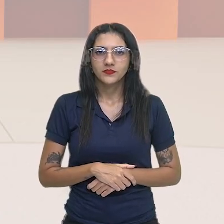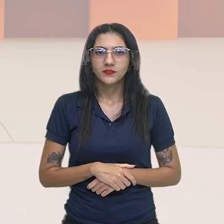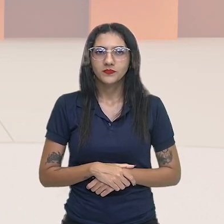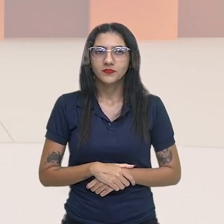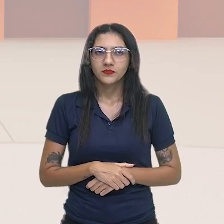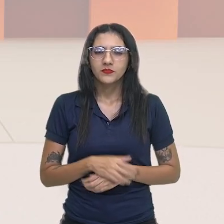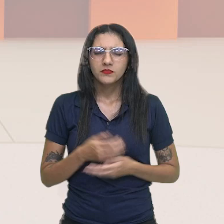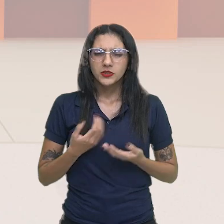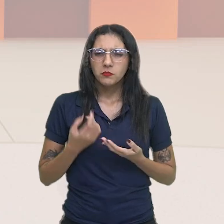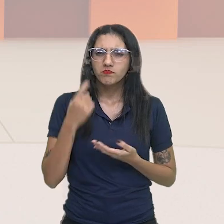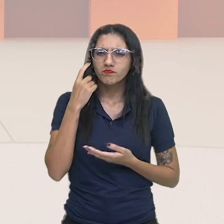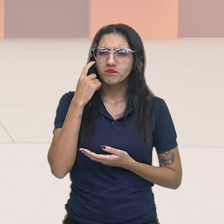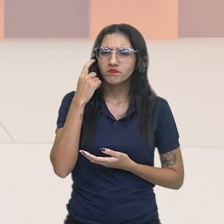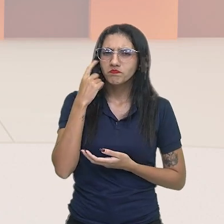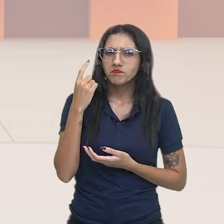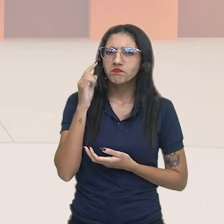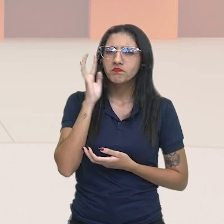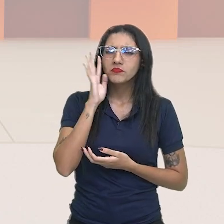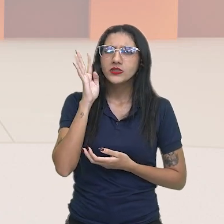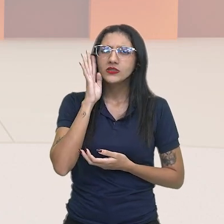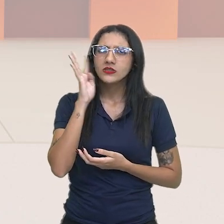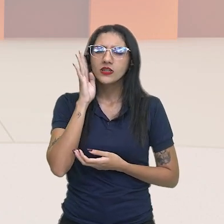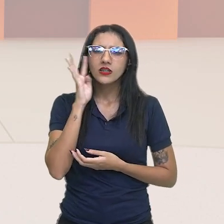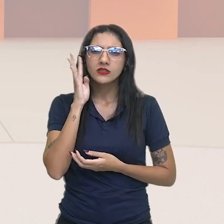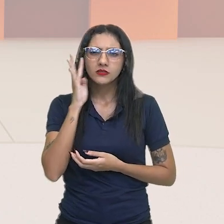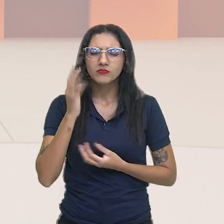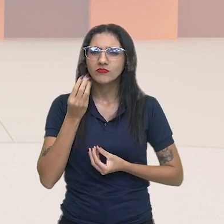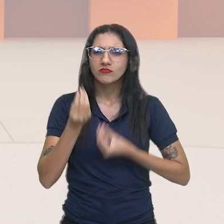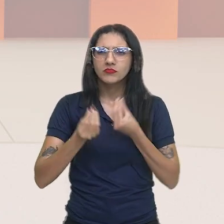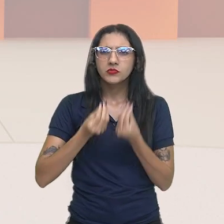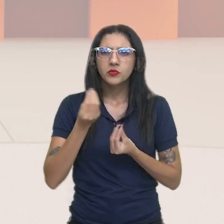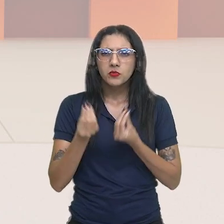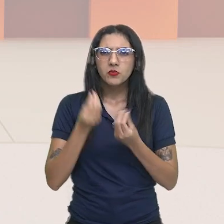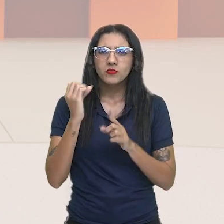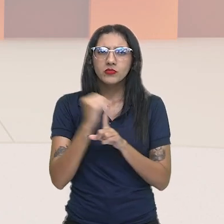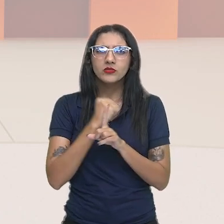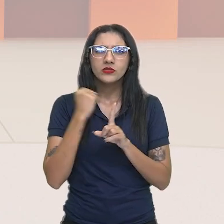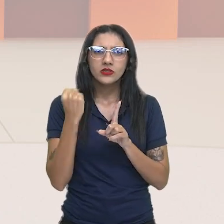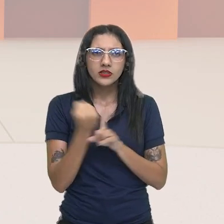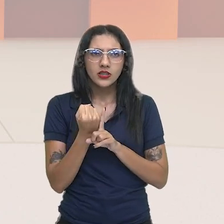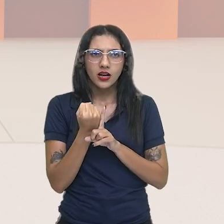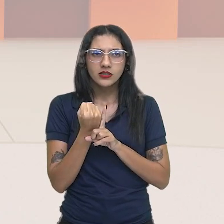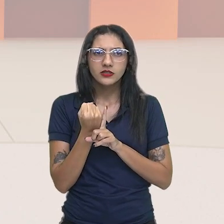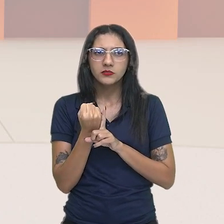pensando, né, nessa forma, como que a sociedade ela é